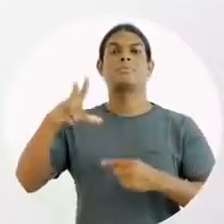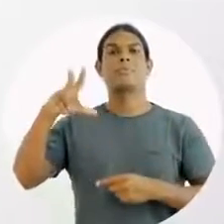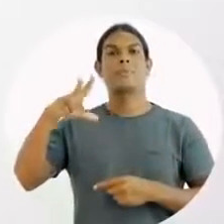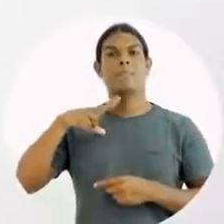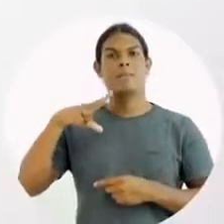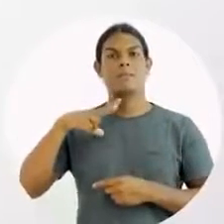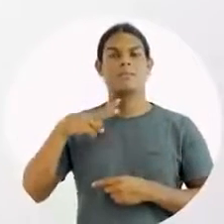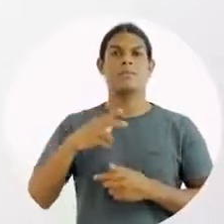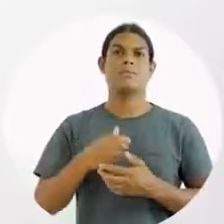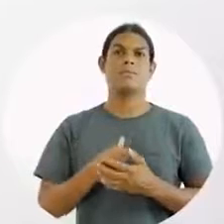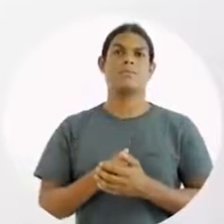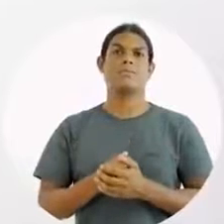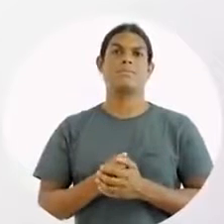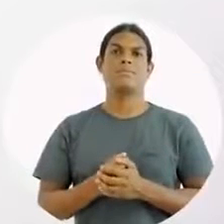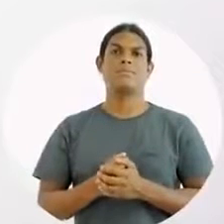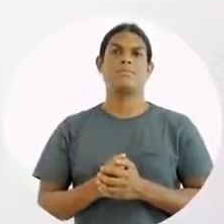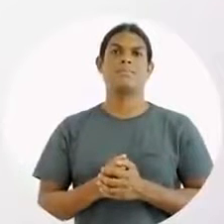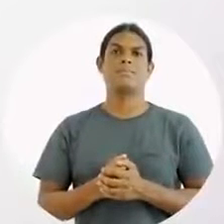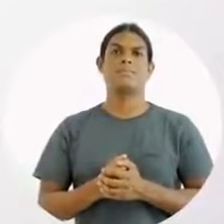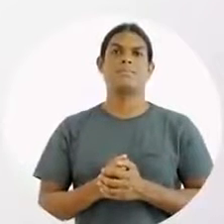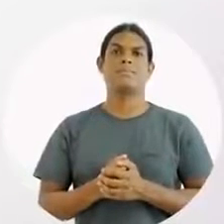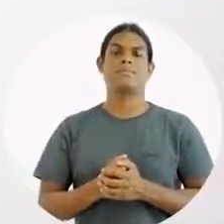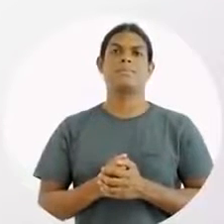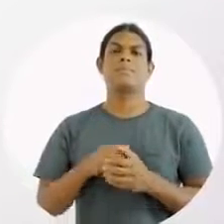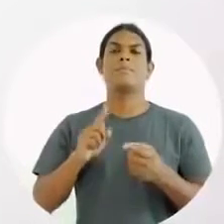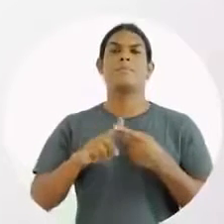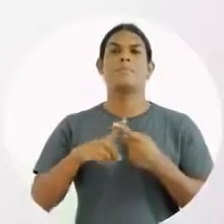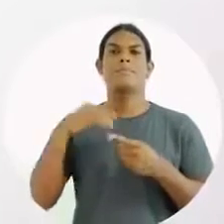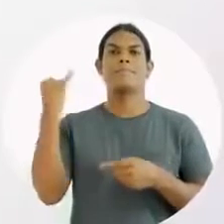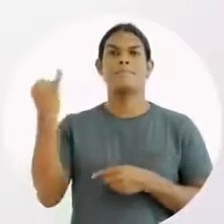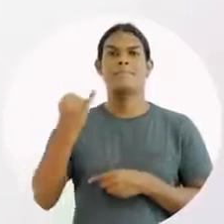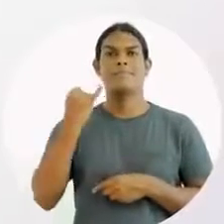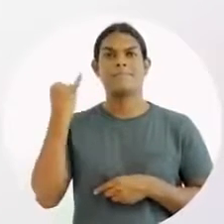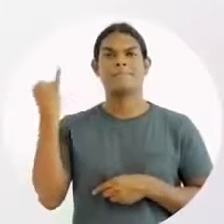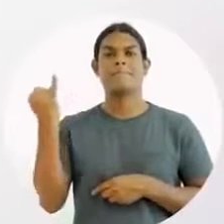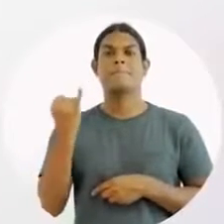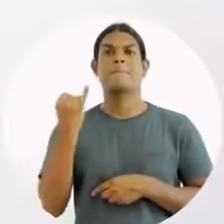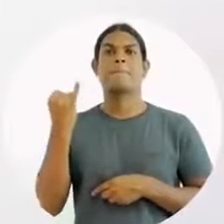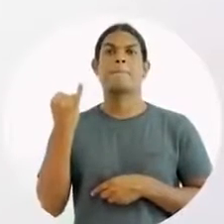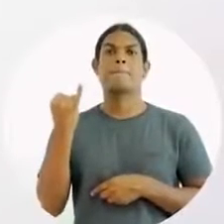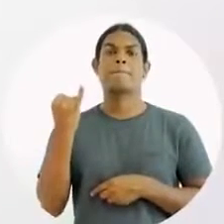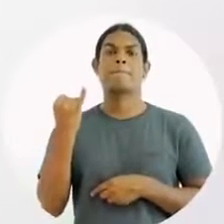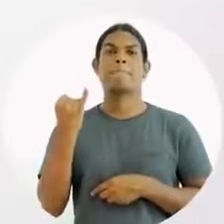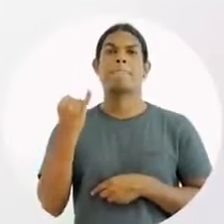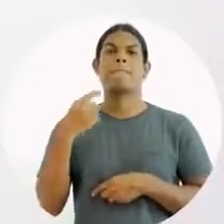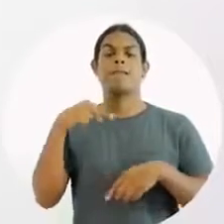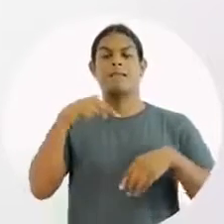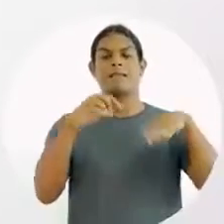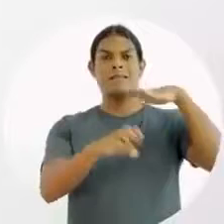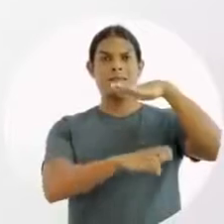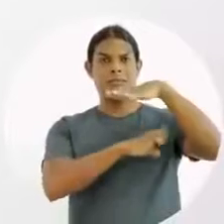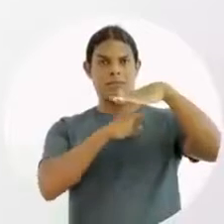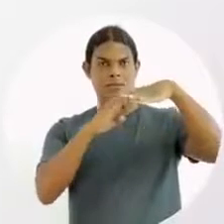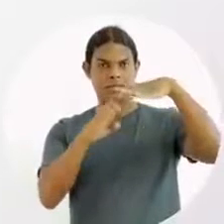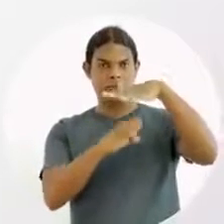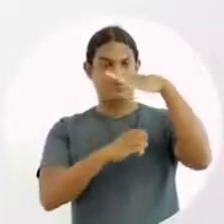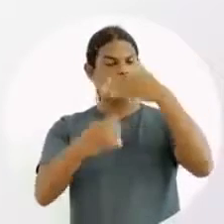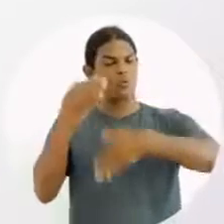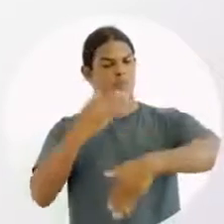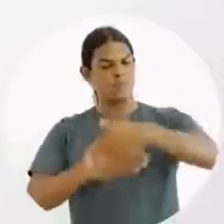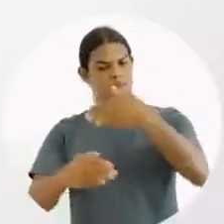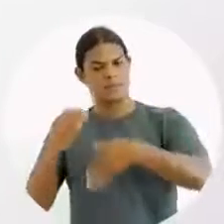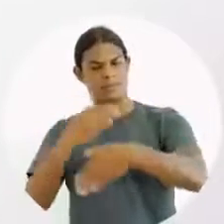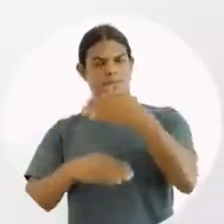para a organização, porque é através das pessoas que a organização consegue alcançar os seus resultados. E